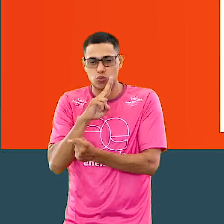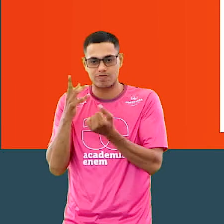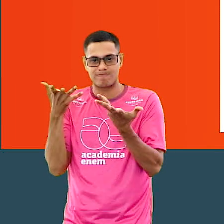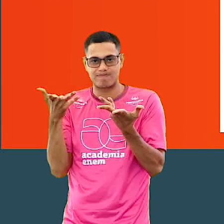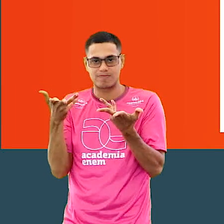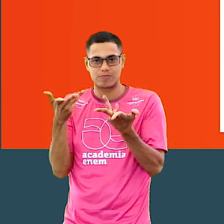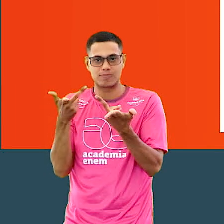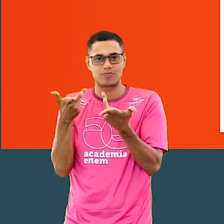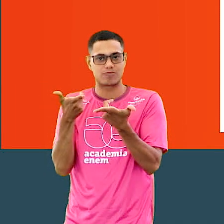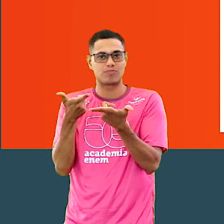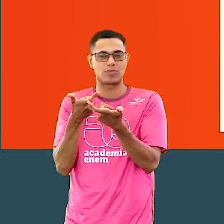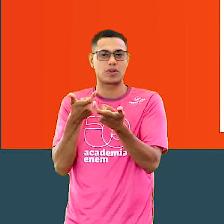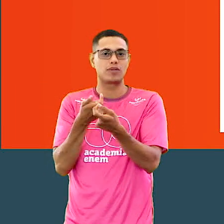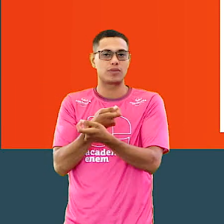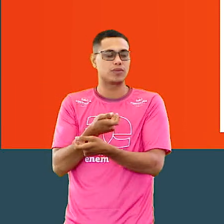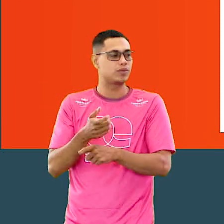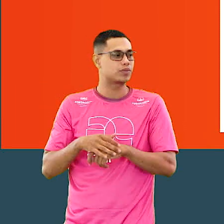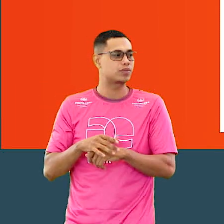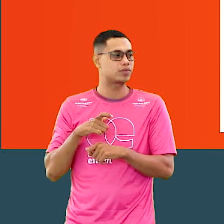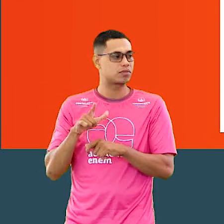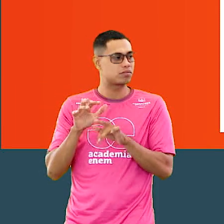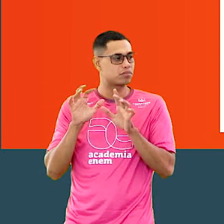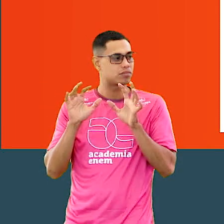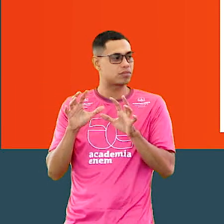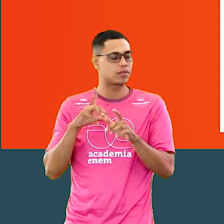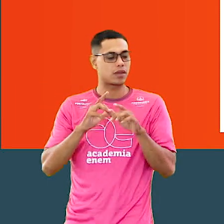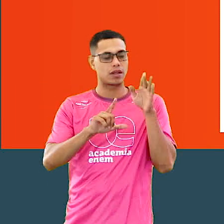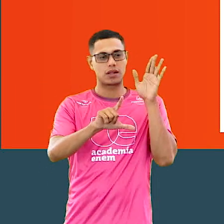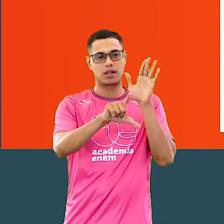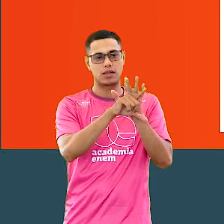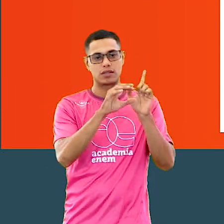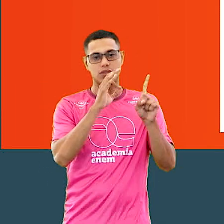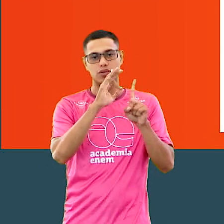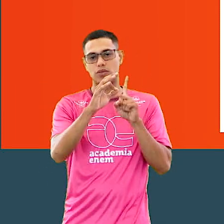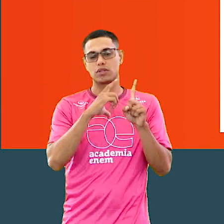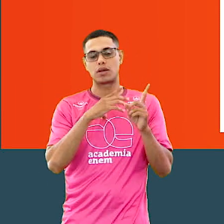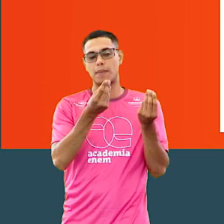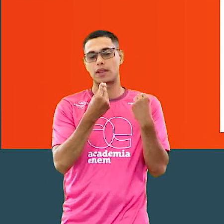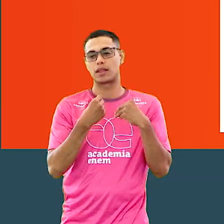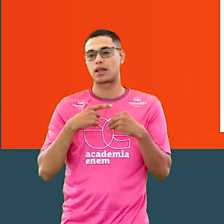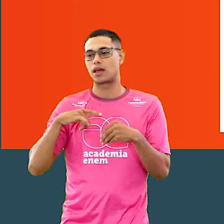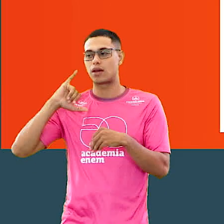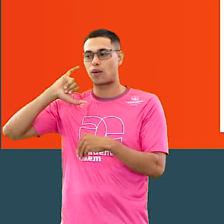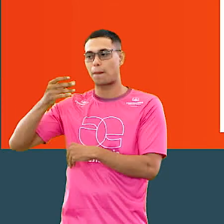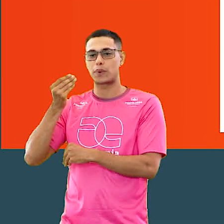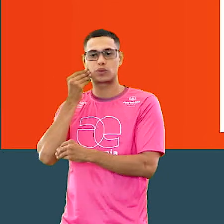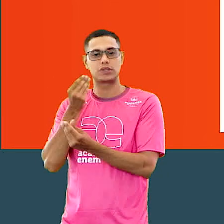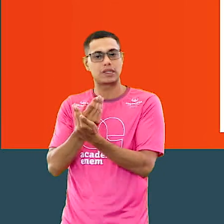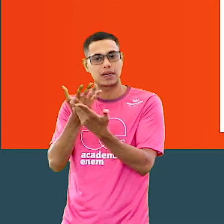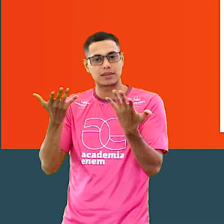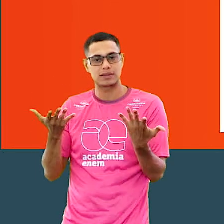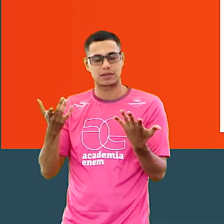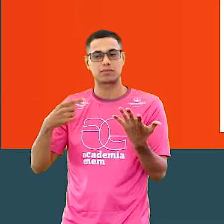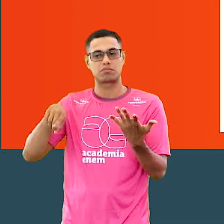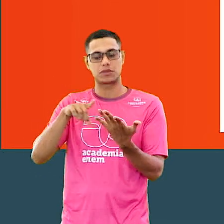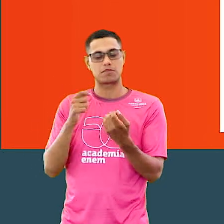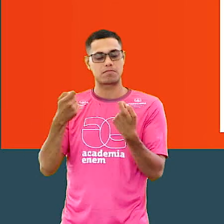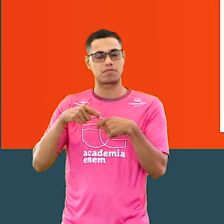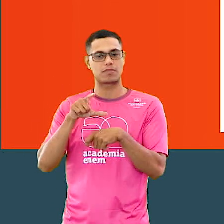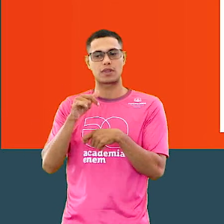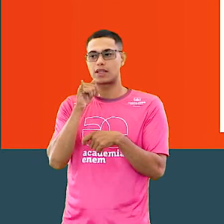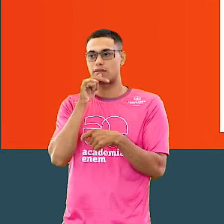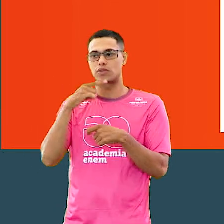brilhantemente. E é isso. A lei das cotas veio trazer oportunidades. E vocês não